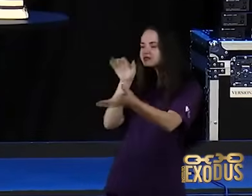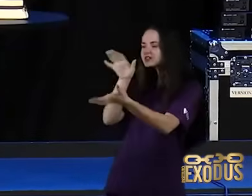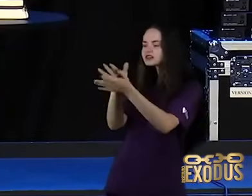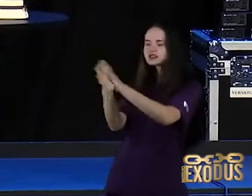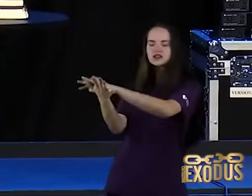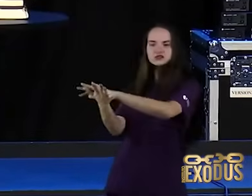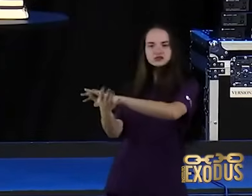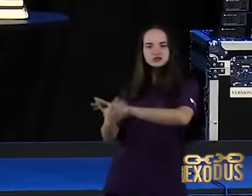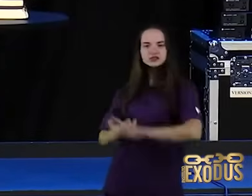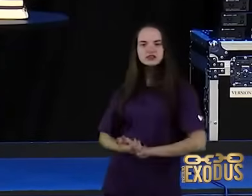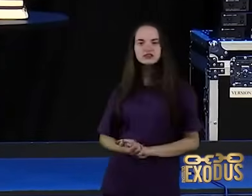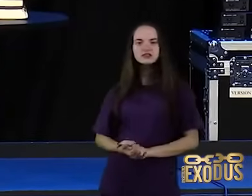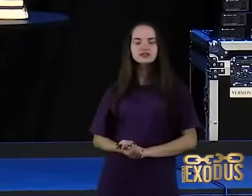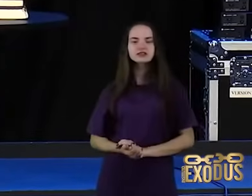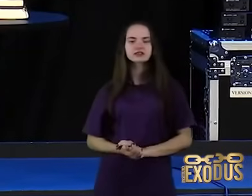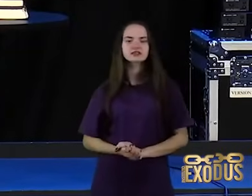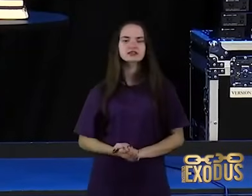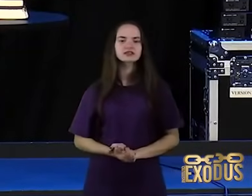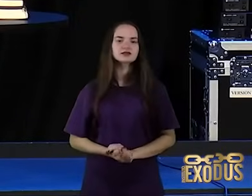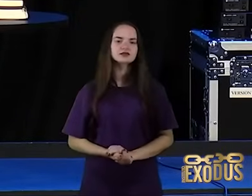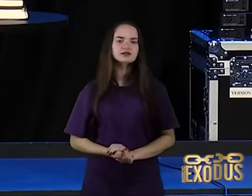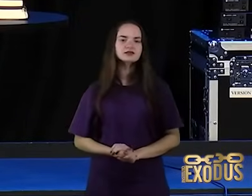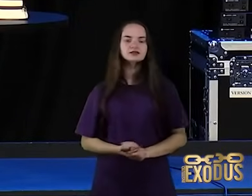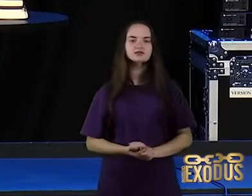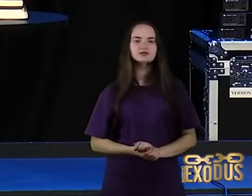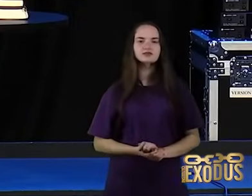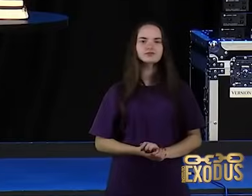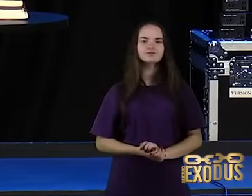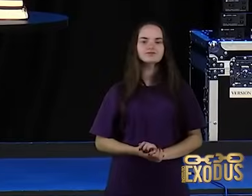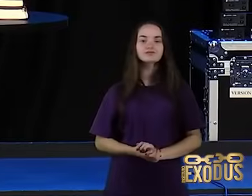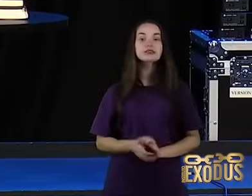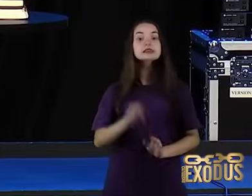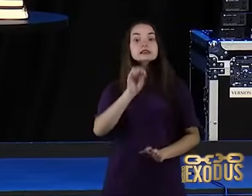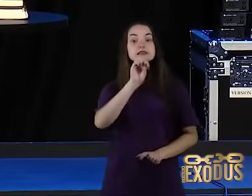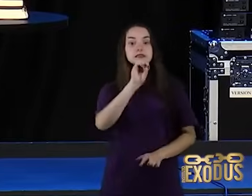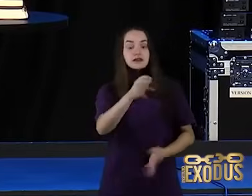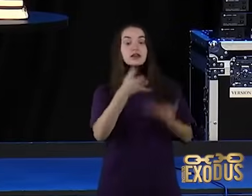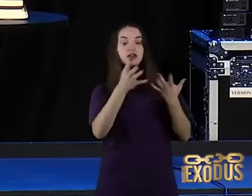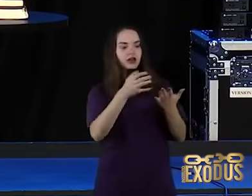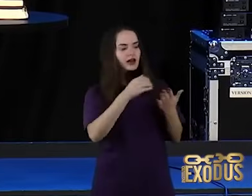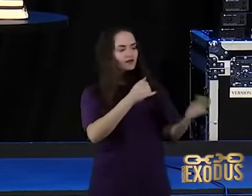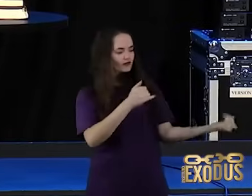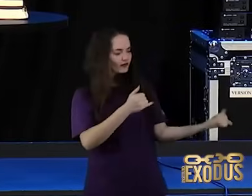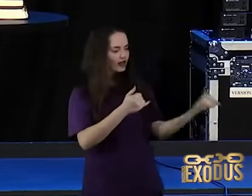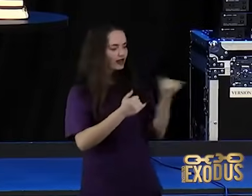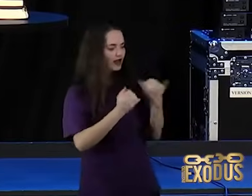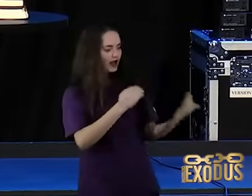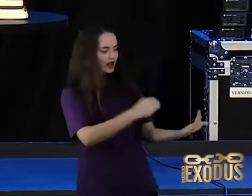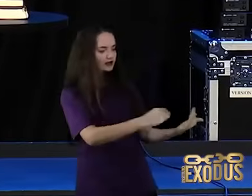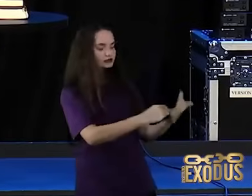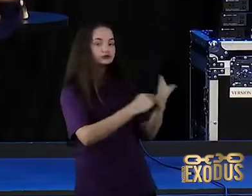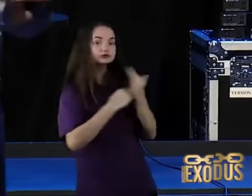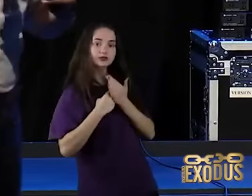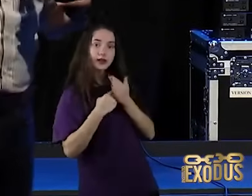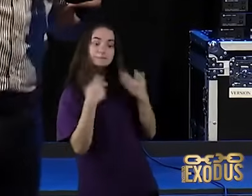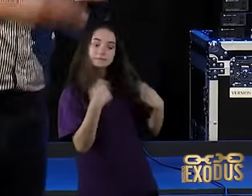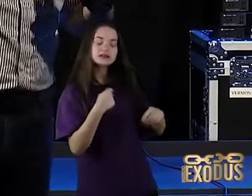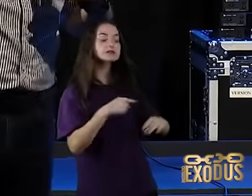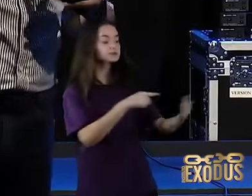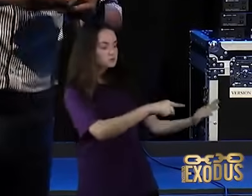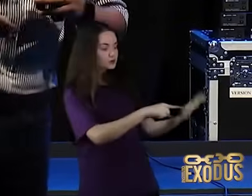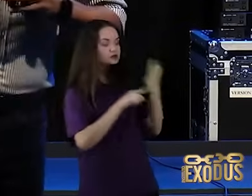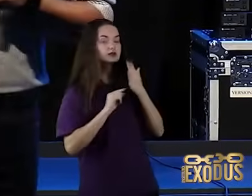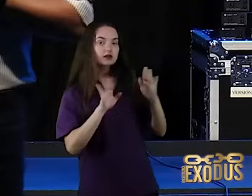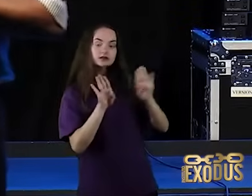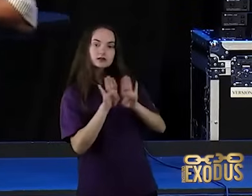construtiva se a crítica construtiva você tem que me dar solução você quer me criticar então Resolve Meu Problema que que